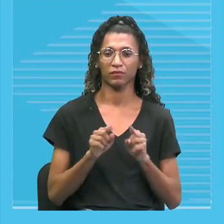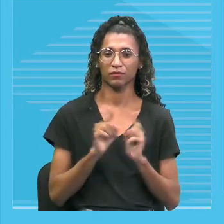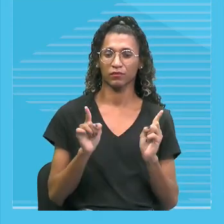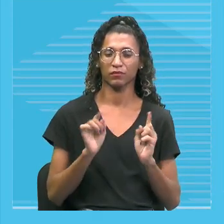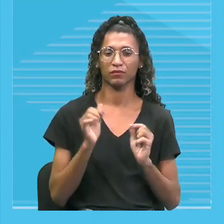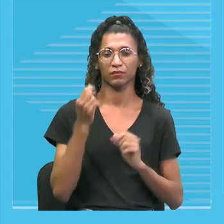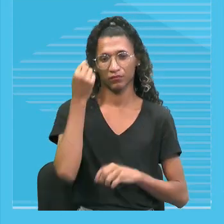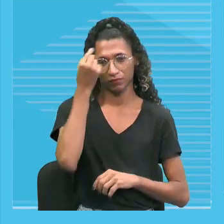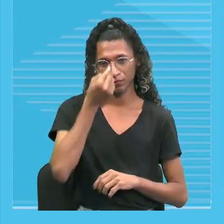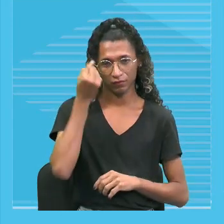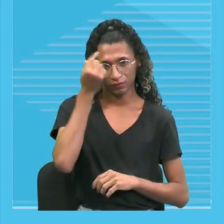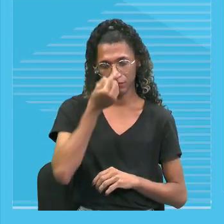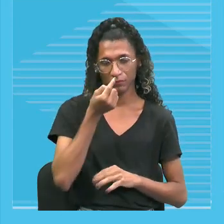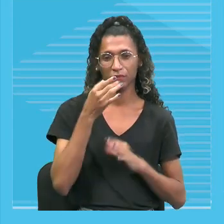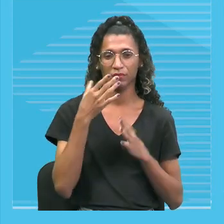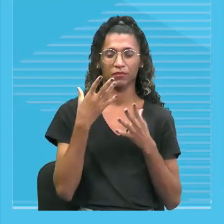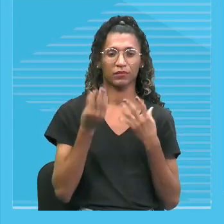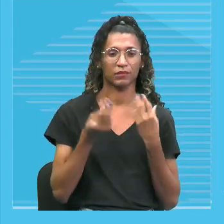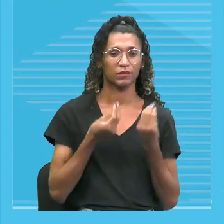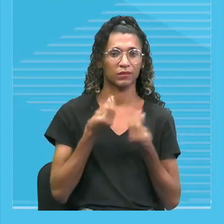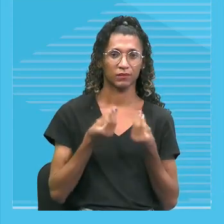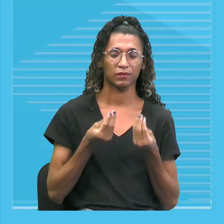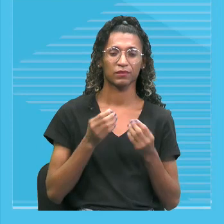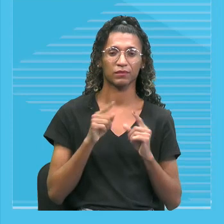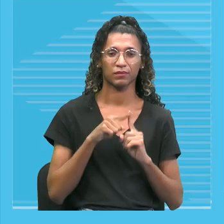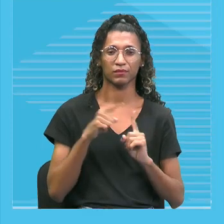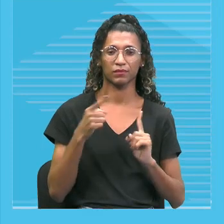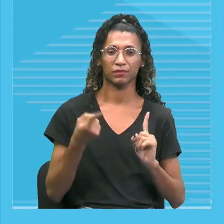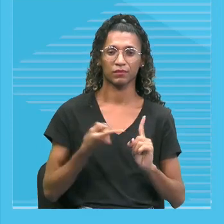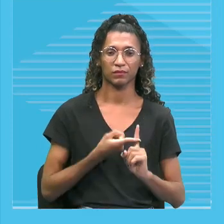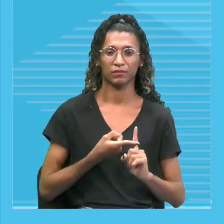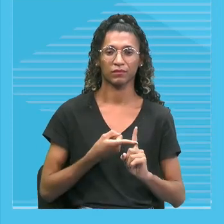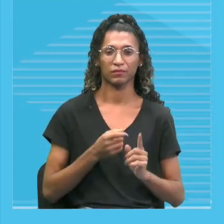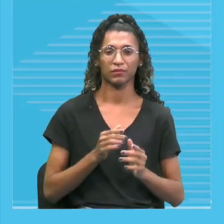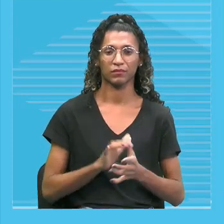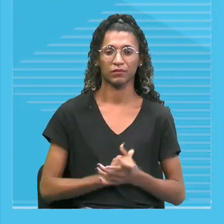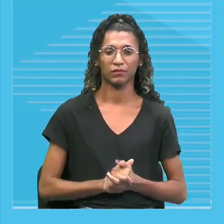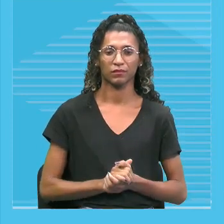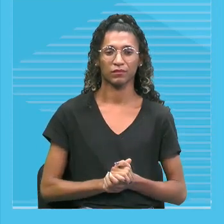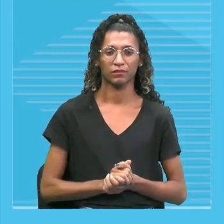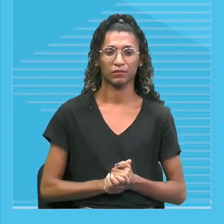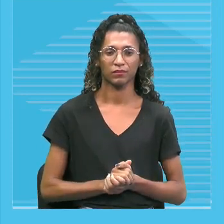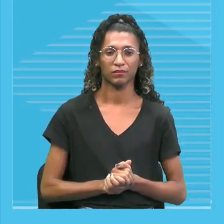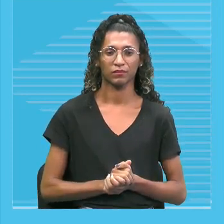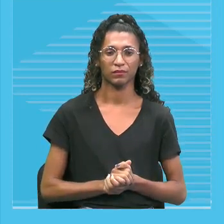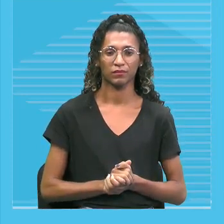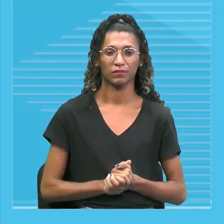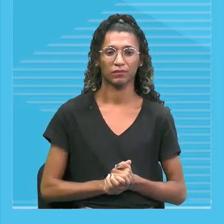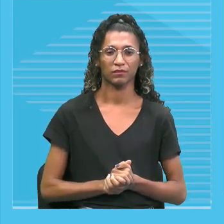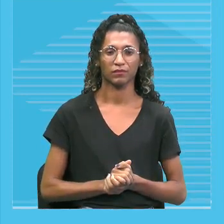quando se fala estou embaraçada tá grávida embaraço gravidez